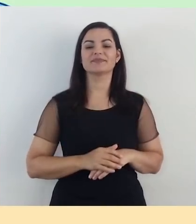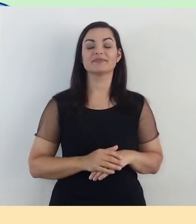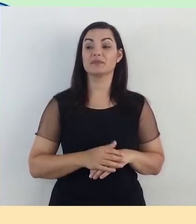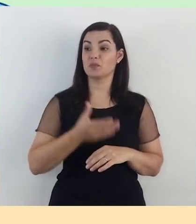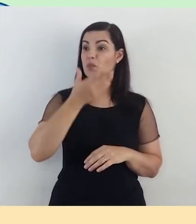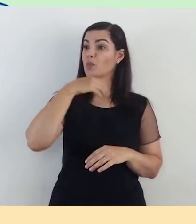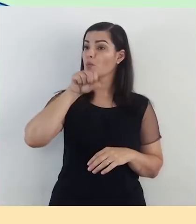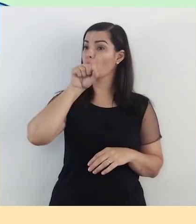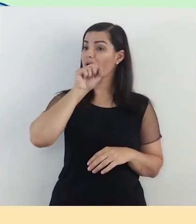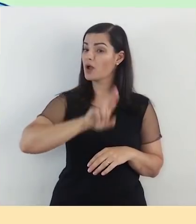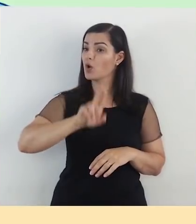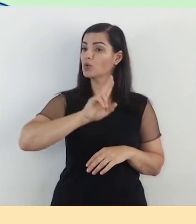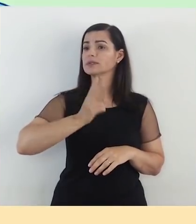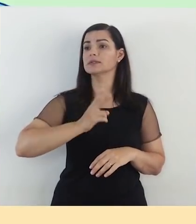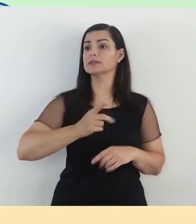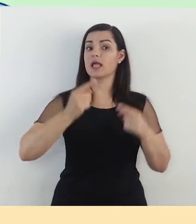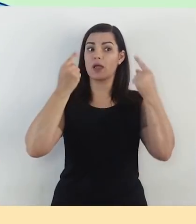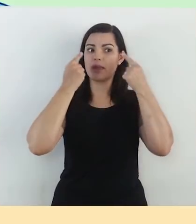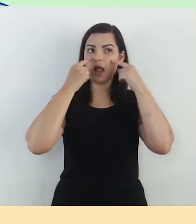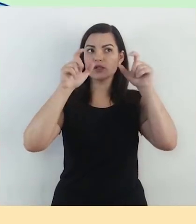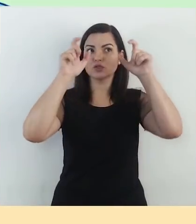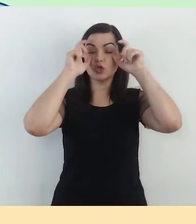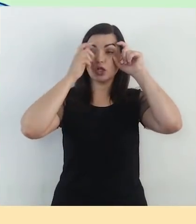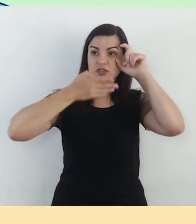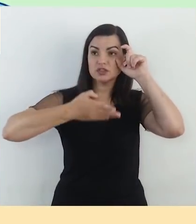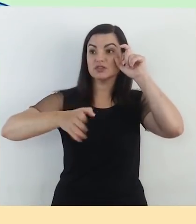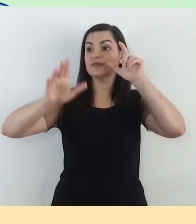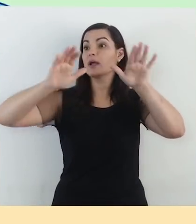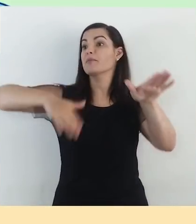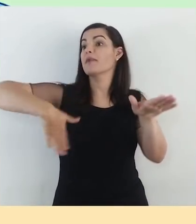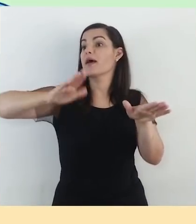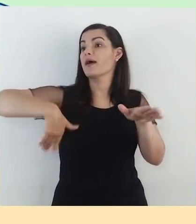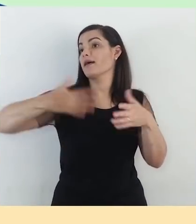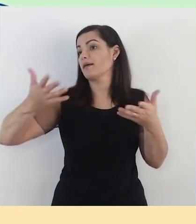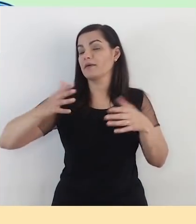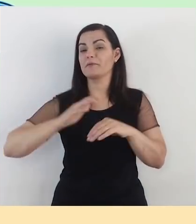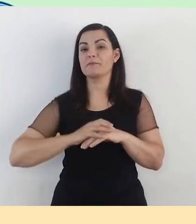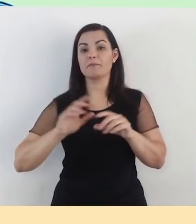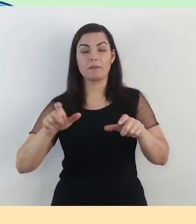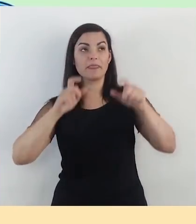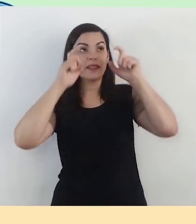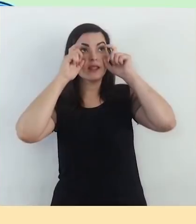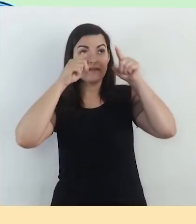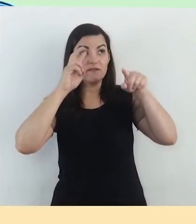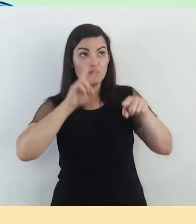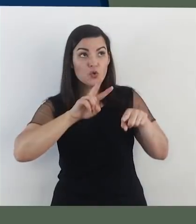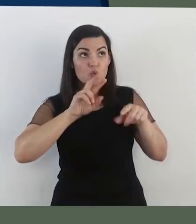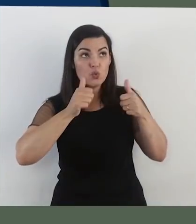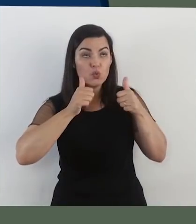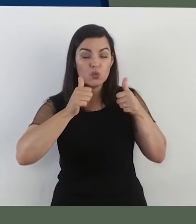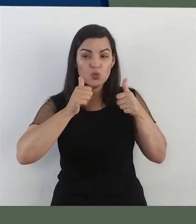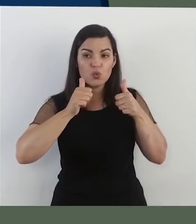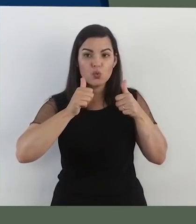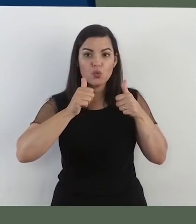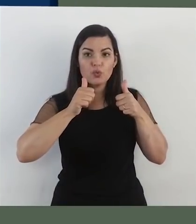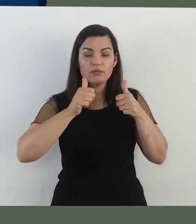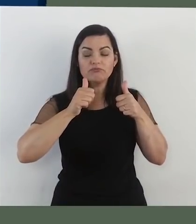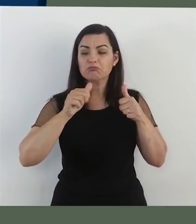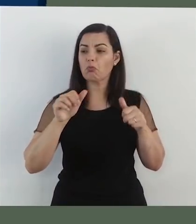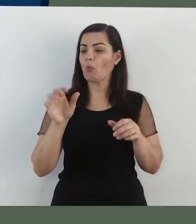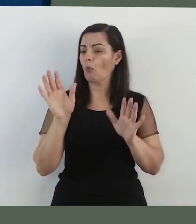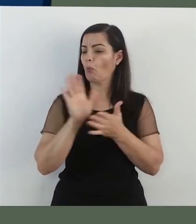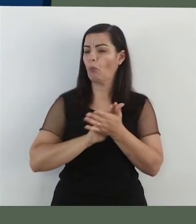O papai sempre usa esses óculos quando a gente vai para a praia. Não, e aí? Está vendo melhor? Que nada,